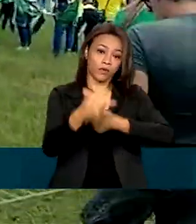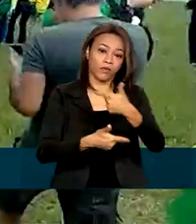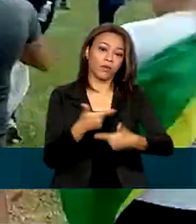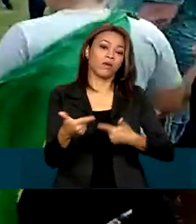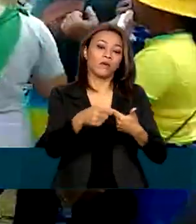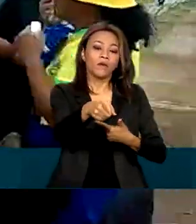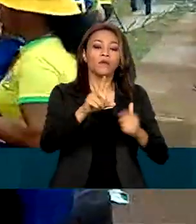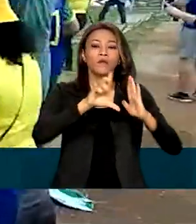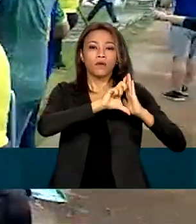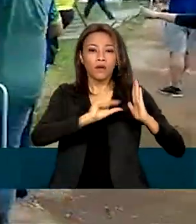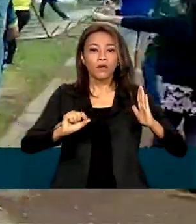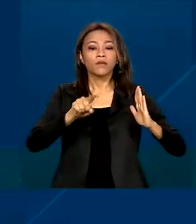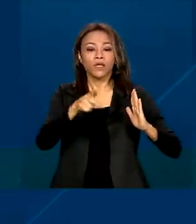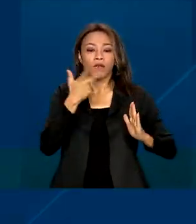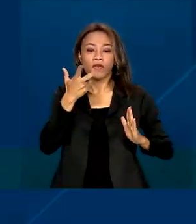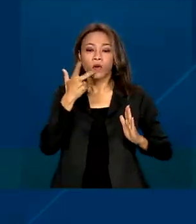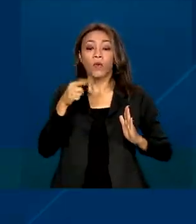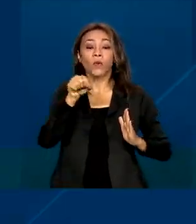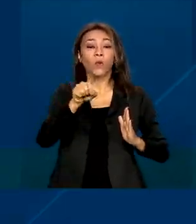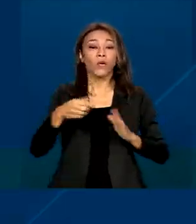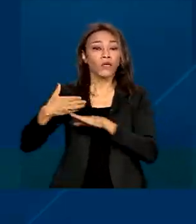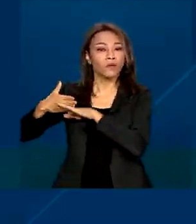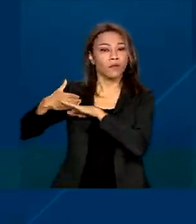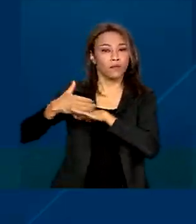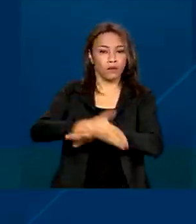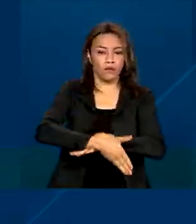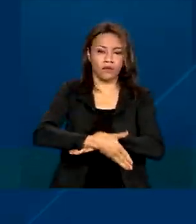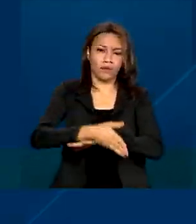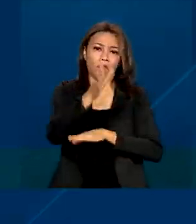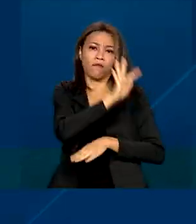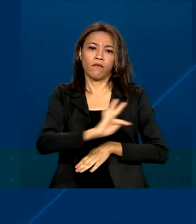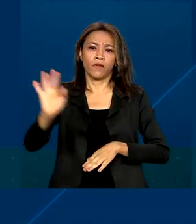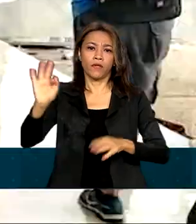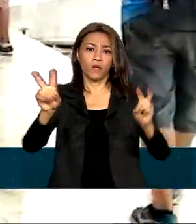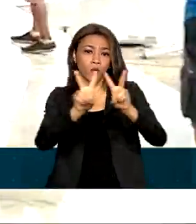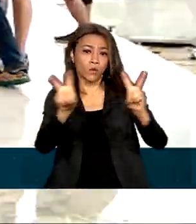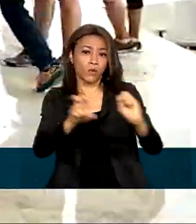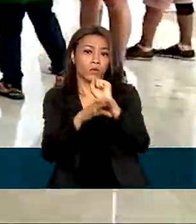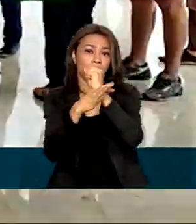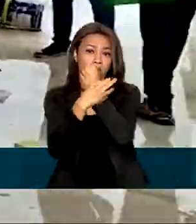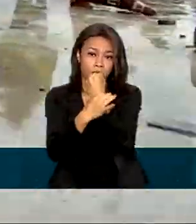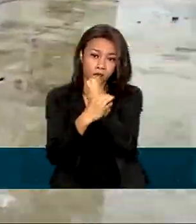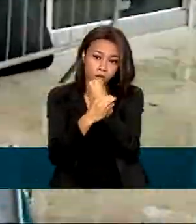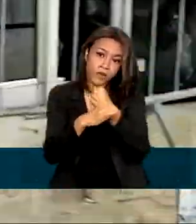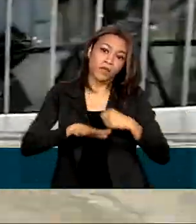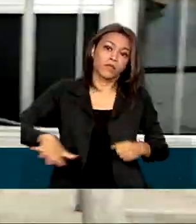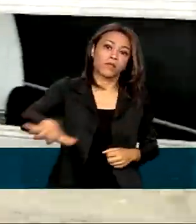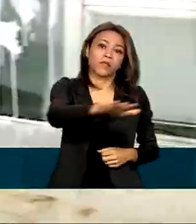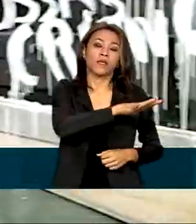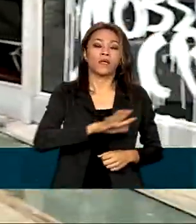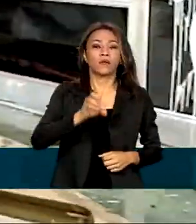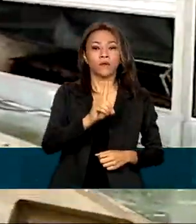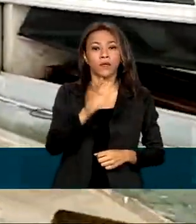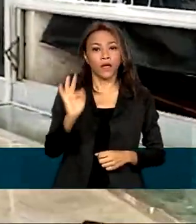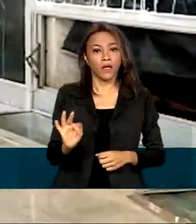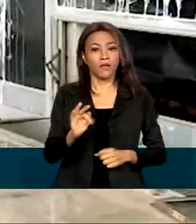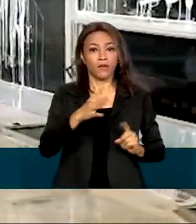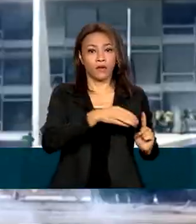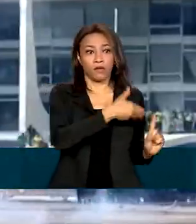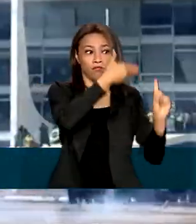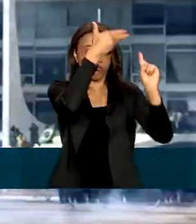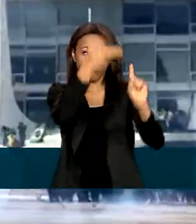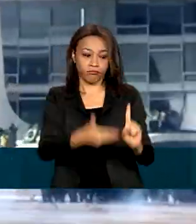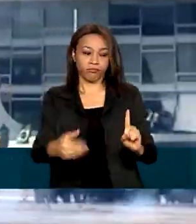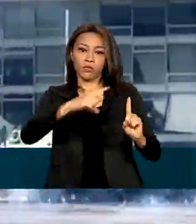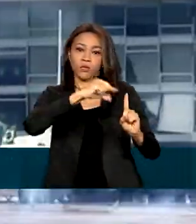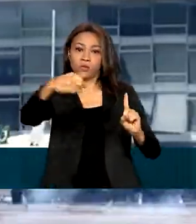decretou intervenção federal no Distrito Federal, na área de segurança pública. Ele nomeou como interventor o